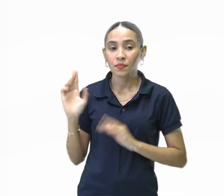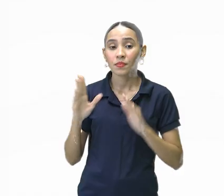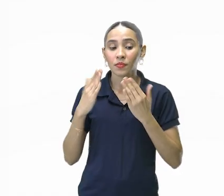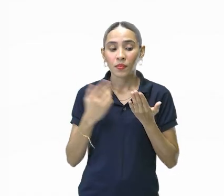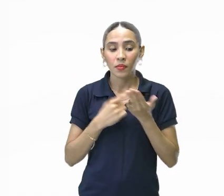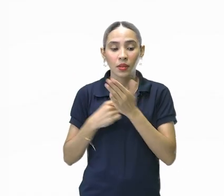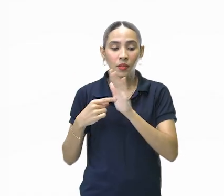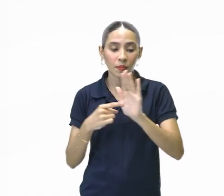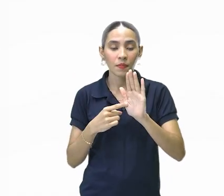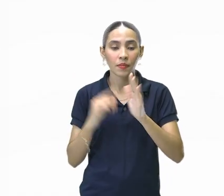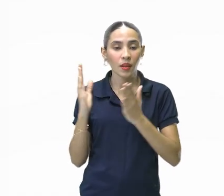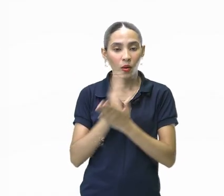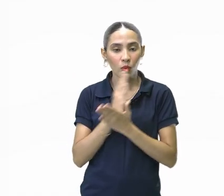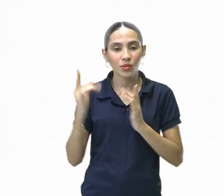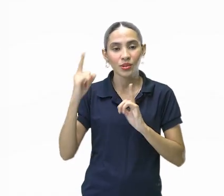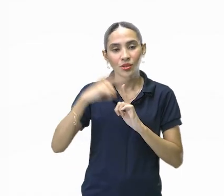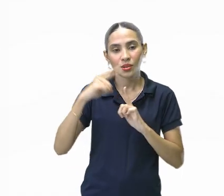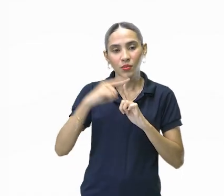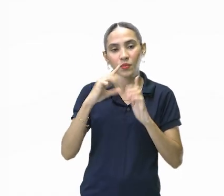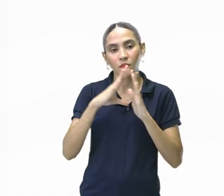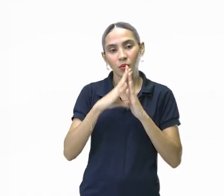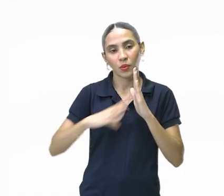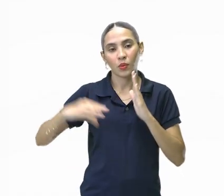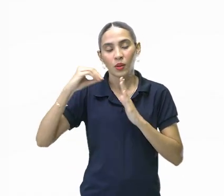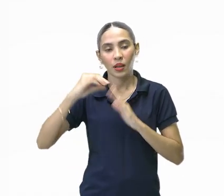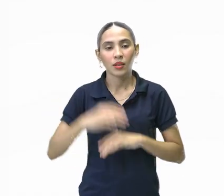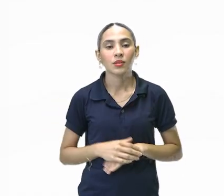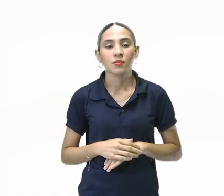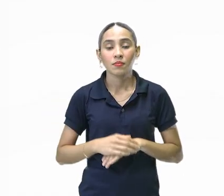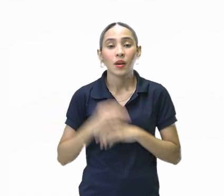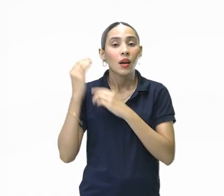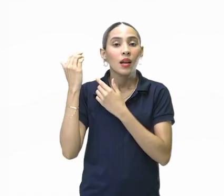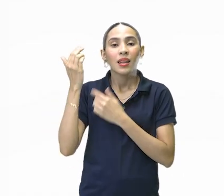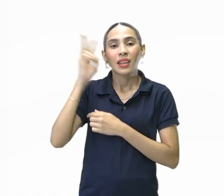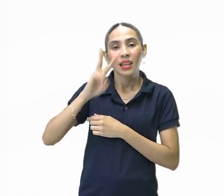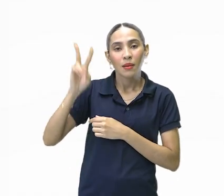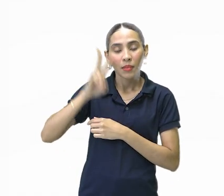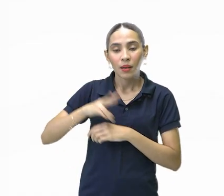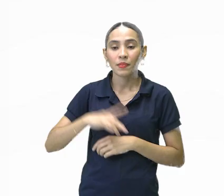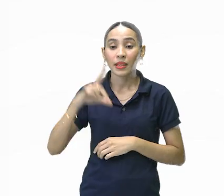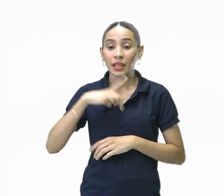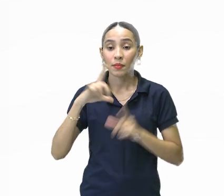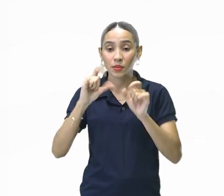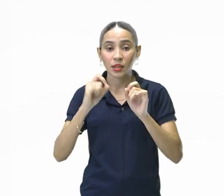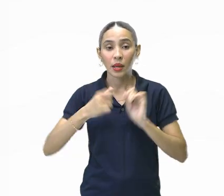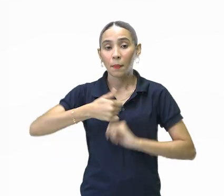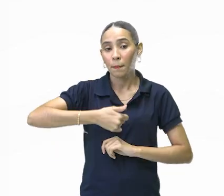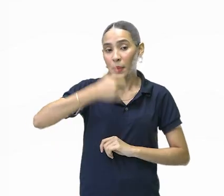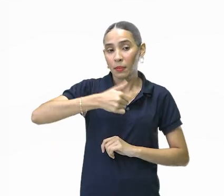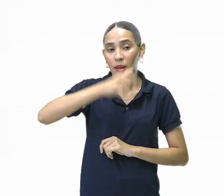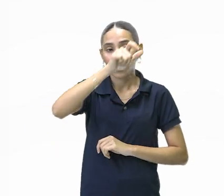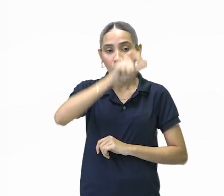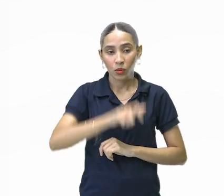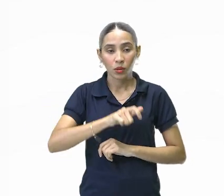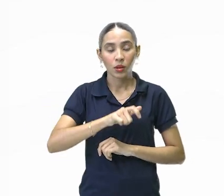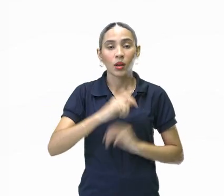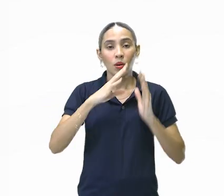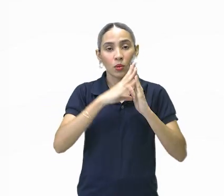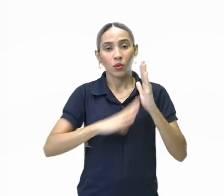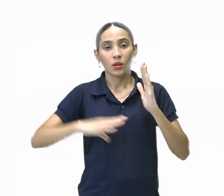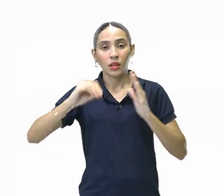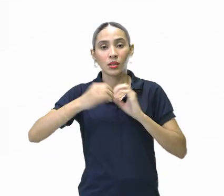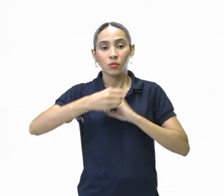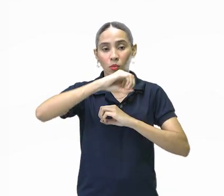para vocês aqui alguns tipos de clonagem para a gente recapitular. Nós temos aí na nossa primeira coluna a clonagem molecular,